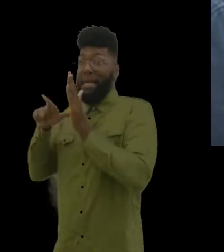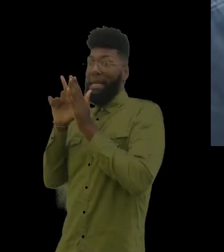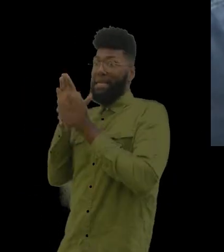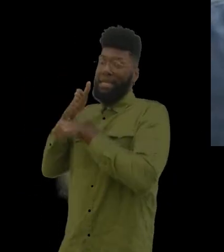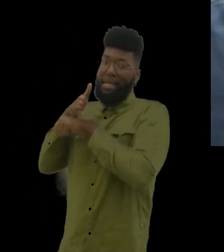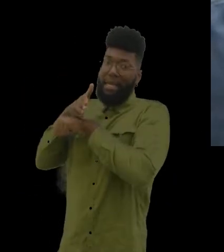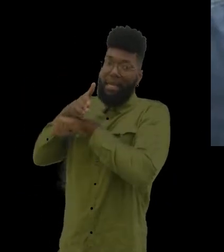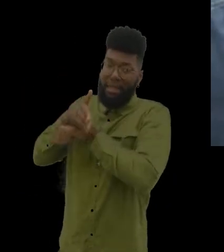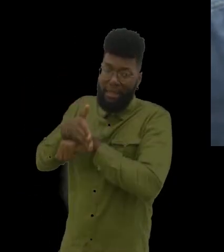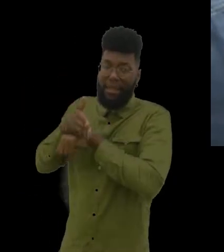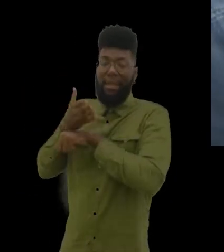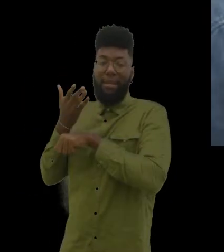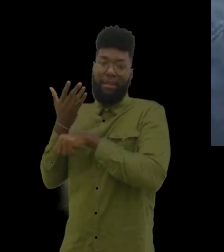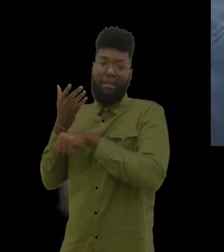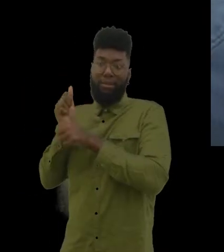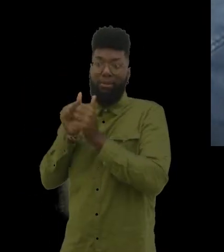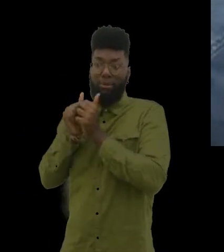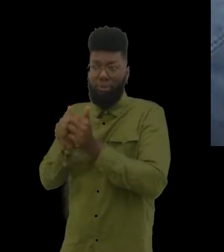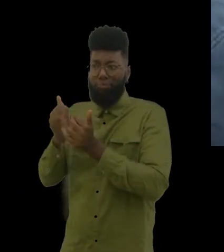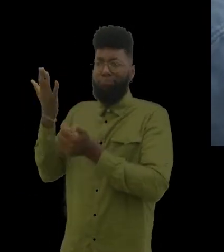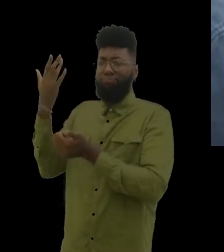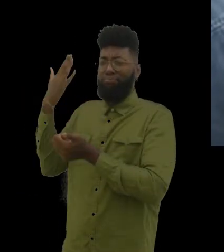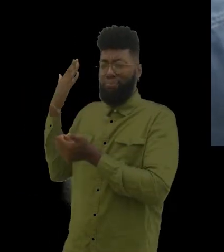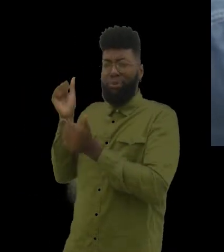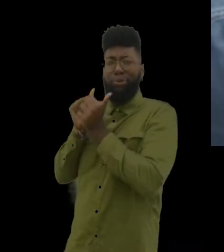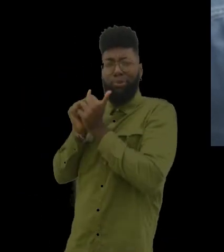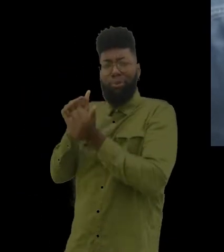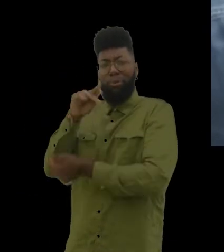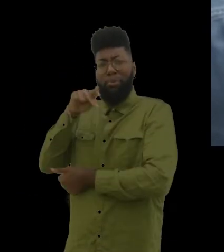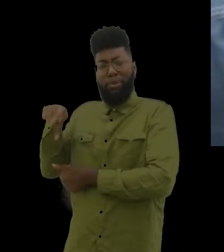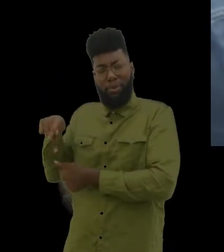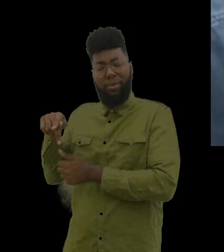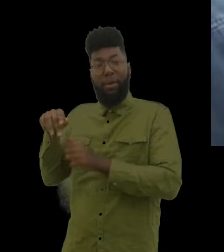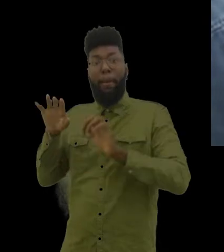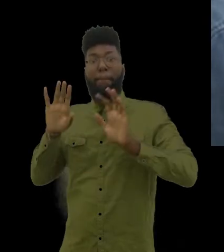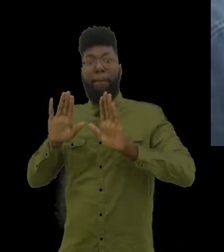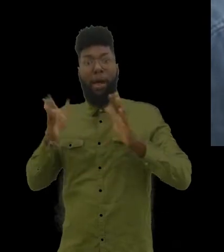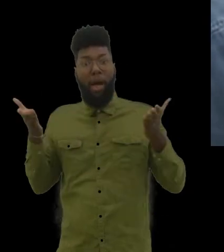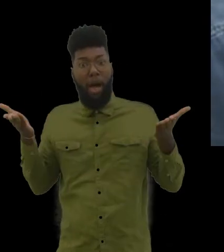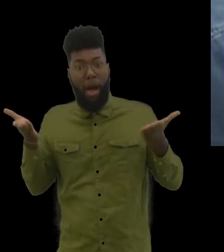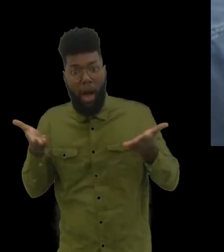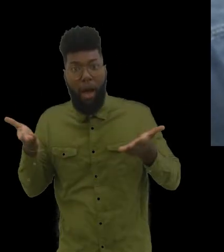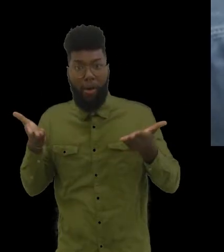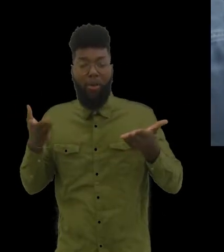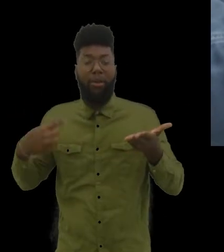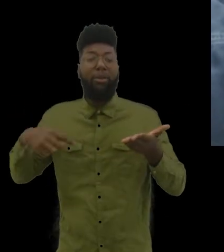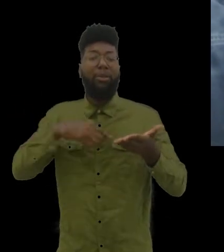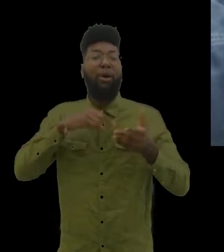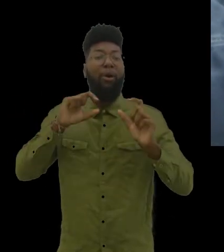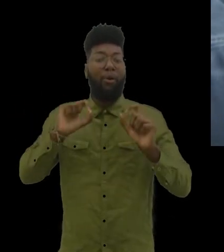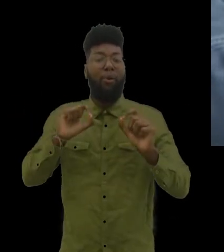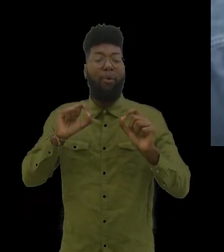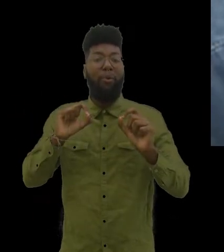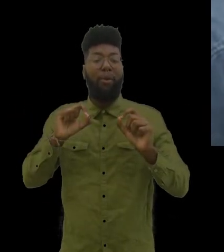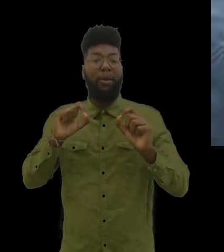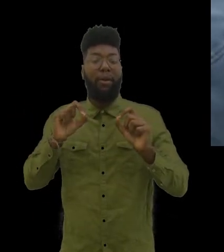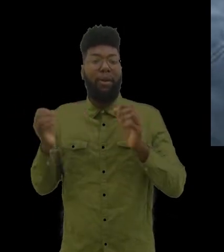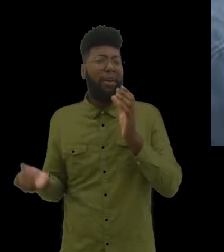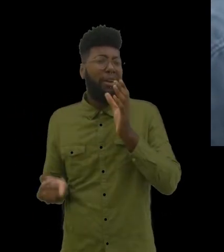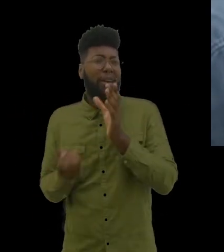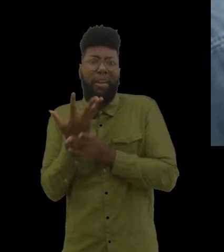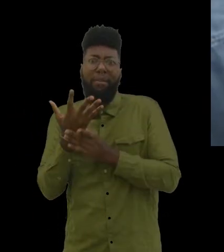toda essa trajetória que foi muito bonita, né? Com esses professores. Mas agora também acho que a gente está deixando um novo legado, começando uma